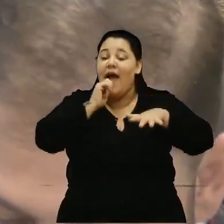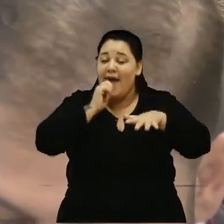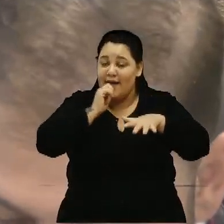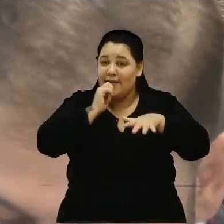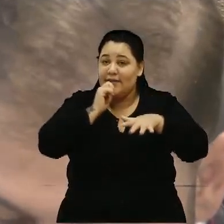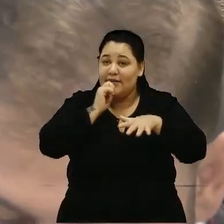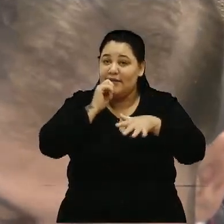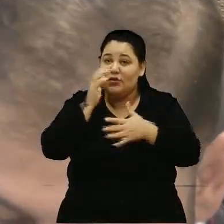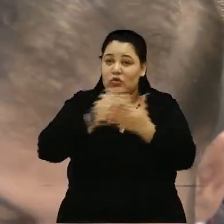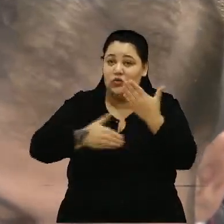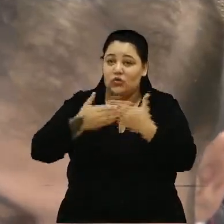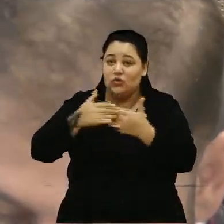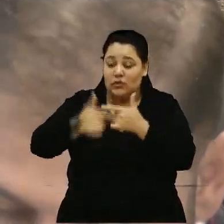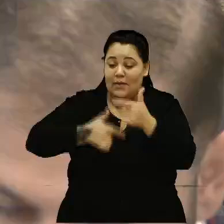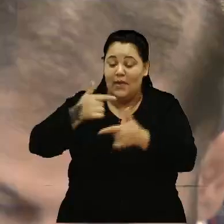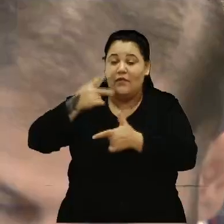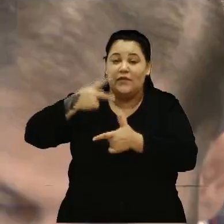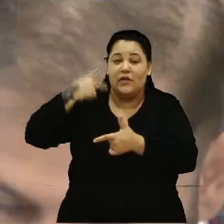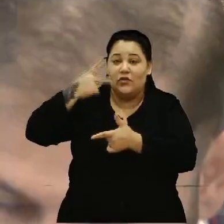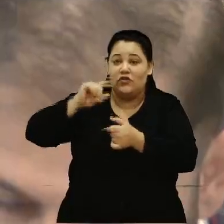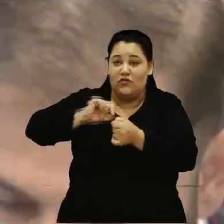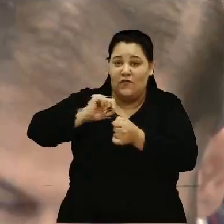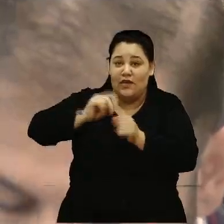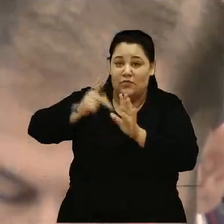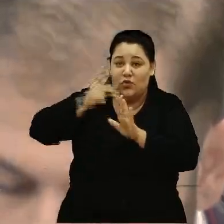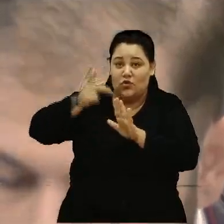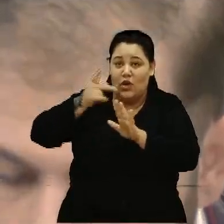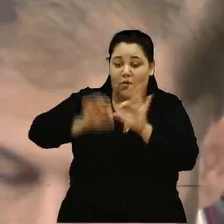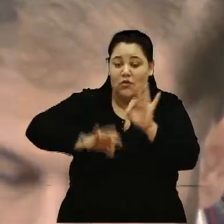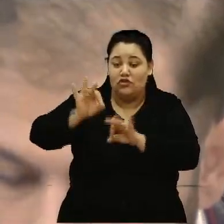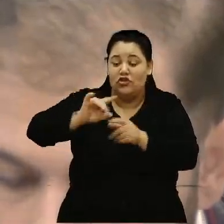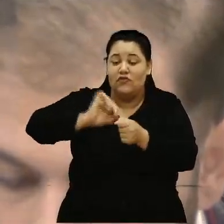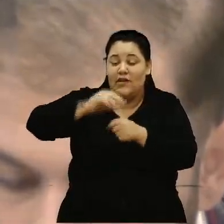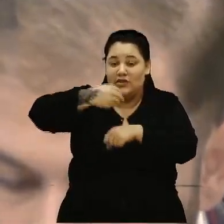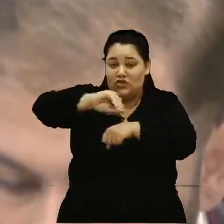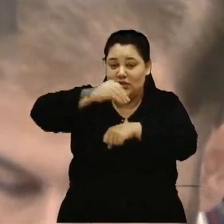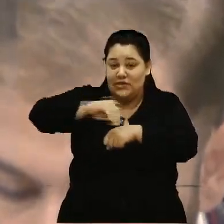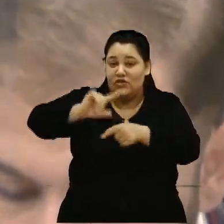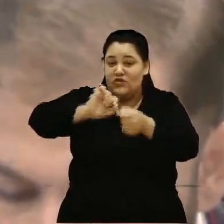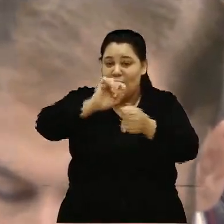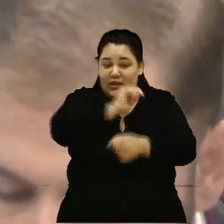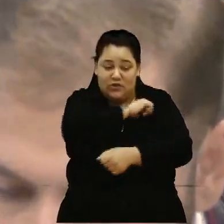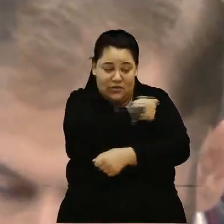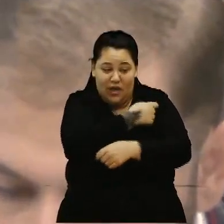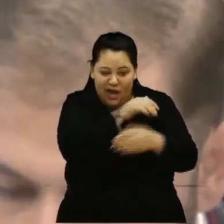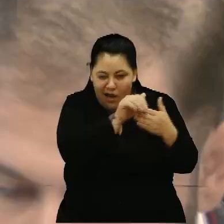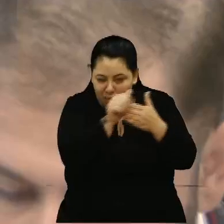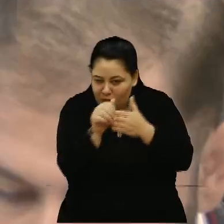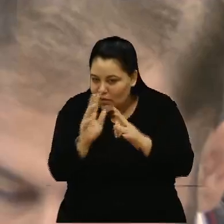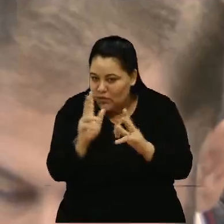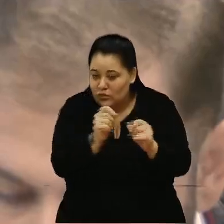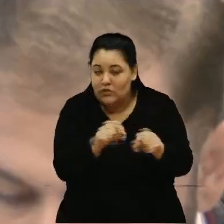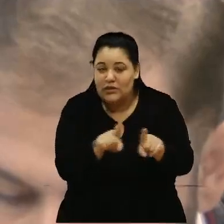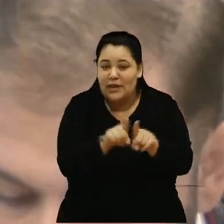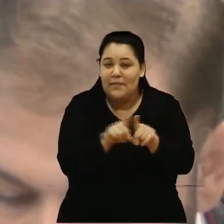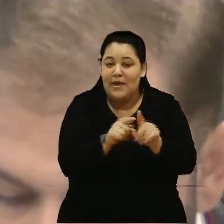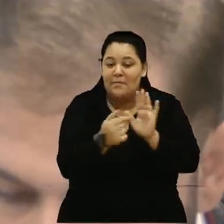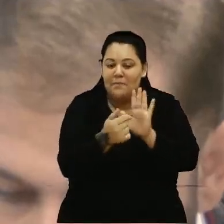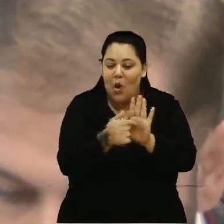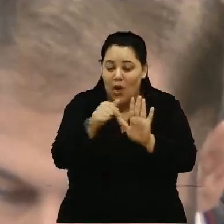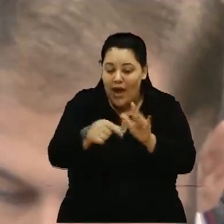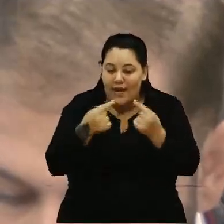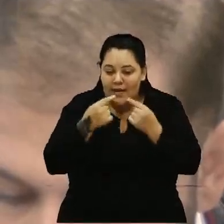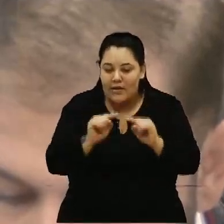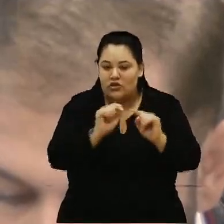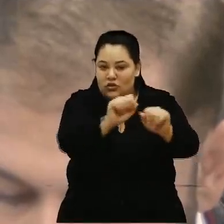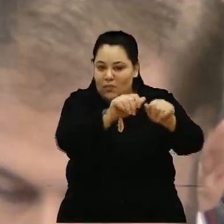todo o trabalho de vereador, porque a gente protocola projeto, a gente faz indicação, a gente faz vistoria e também traz a crítica aqui no plenário,